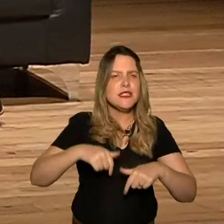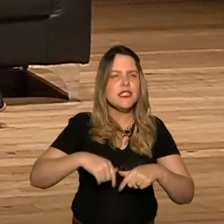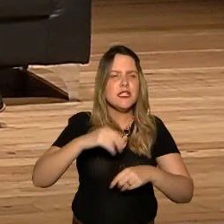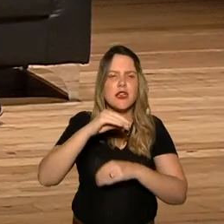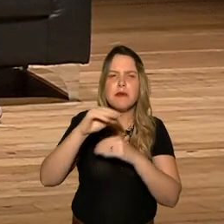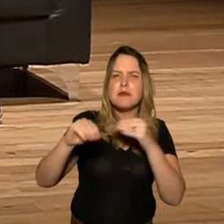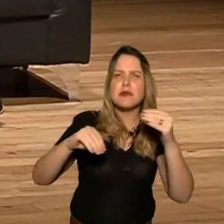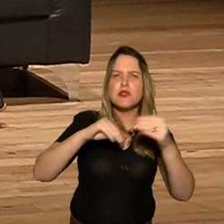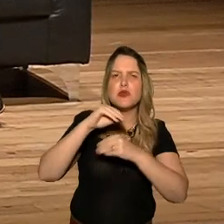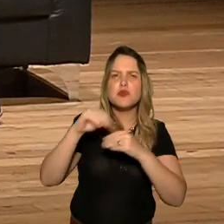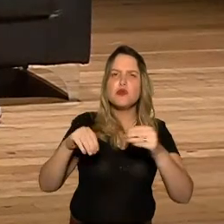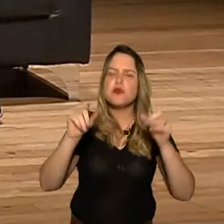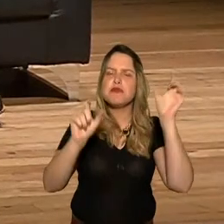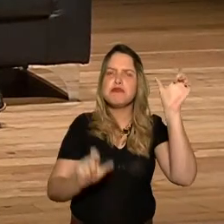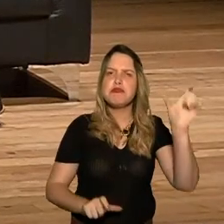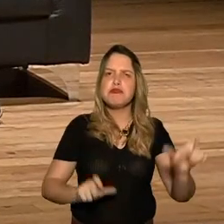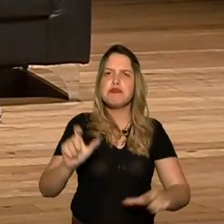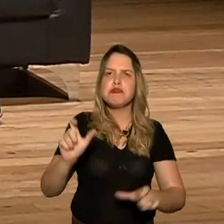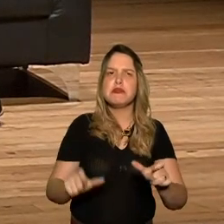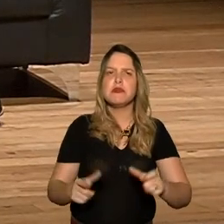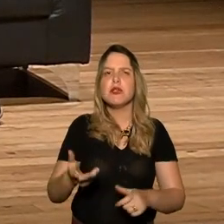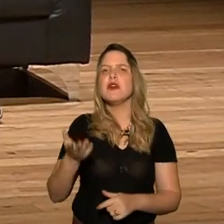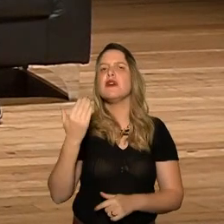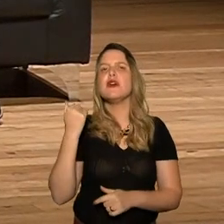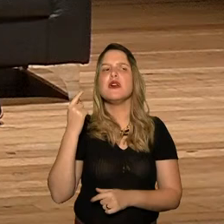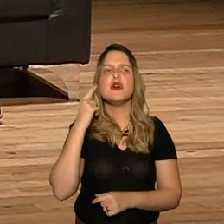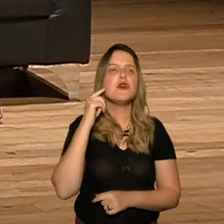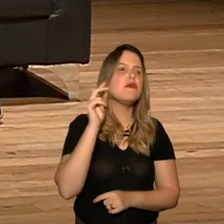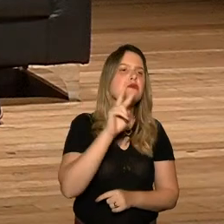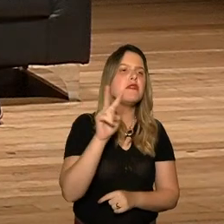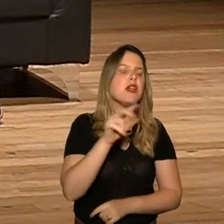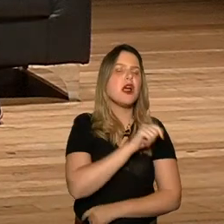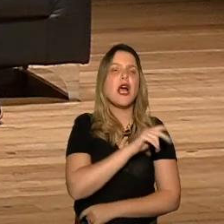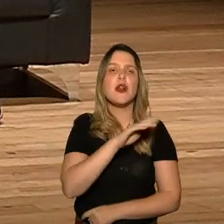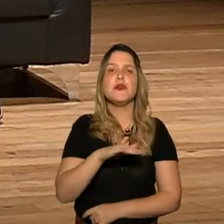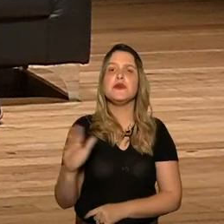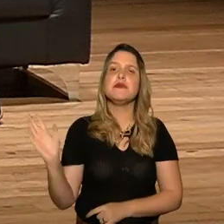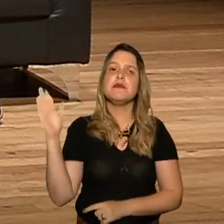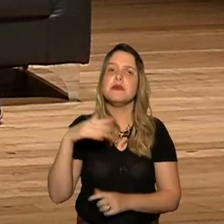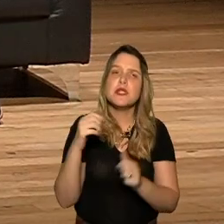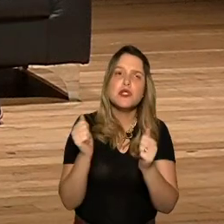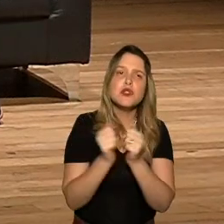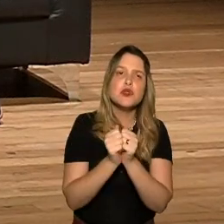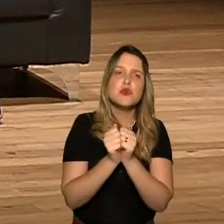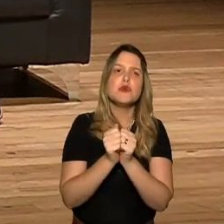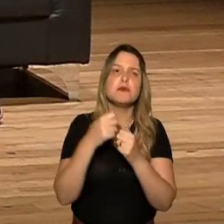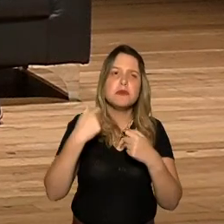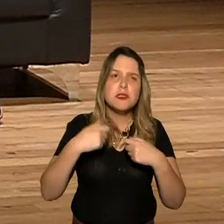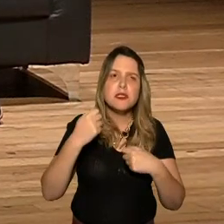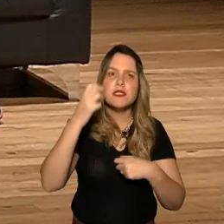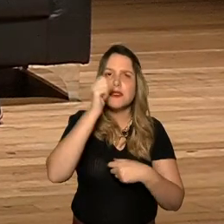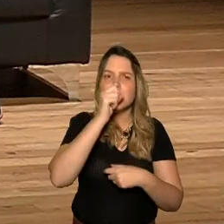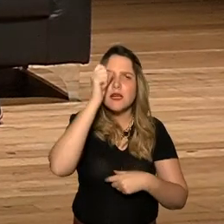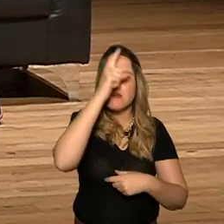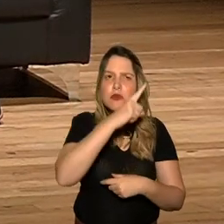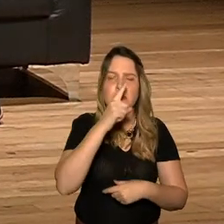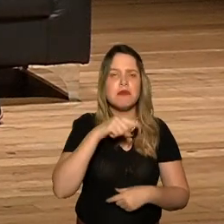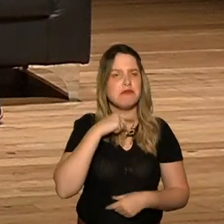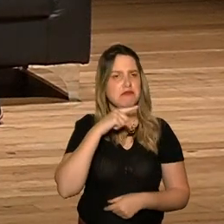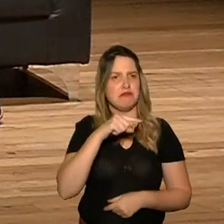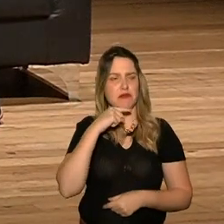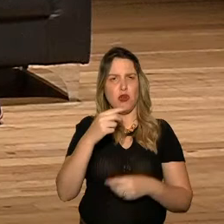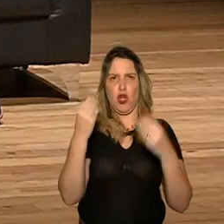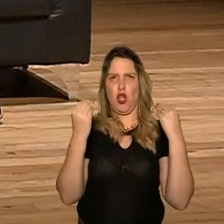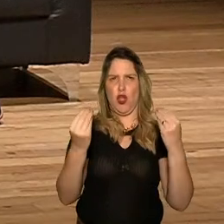toda vez que eu saio eu penso assim eu queria meus alunos tivessem aqui mas é no final de semana então no final de semana não é um momento que eu posso fazer